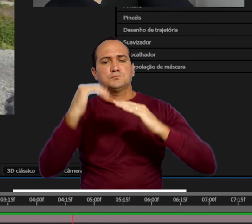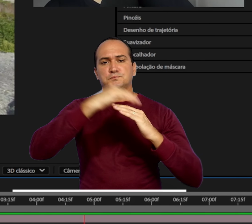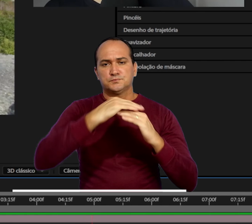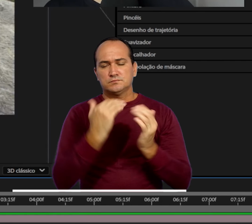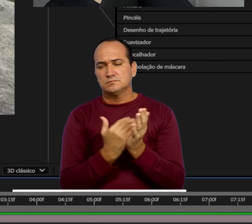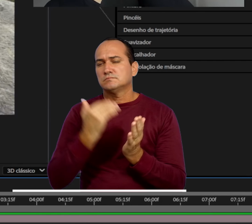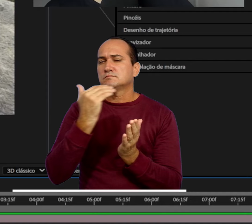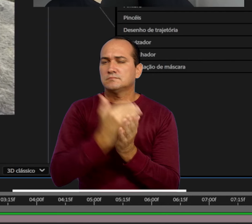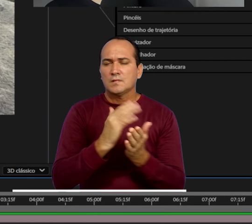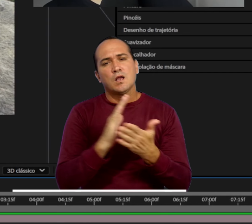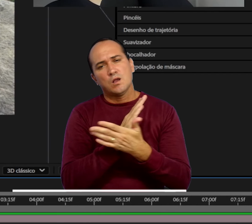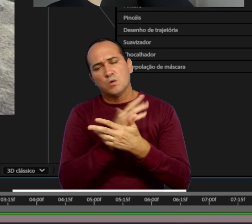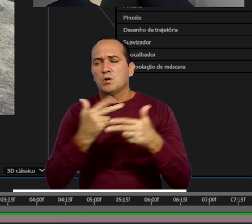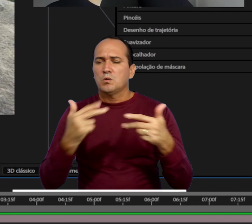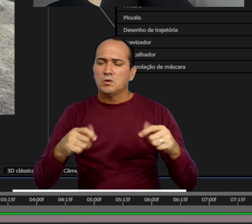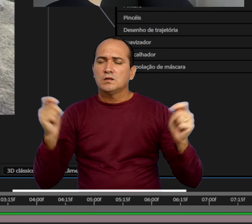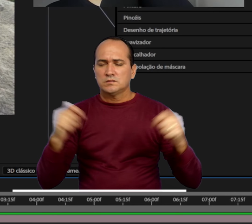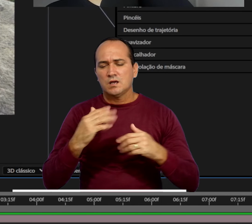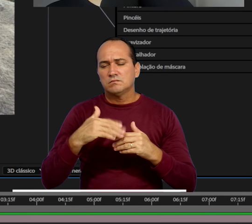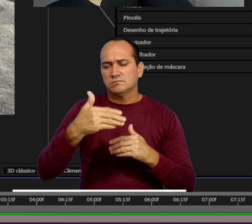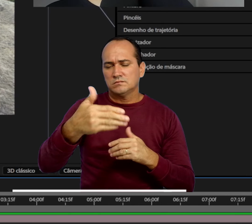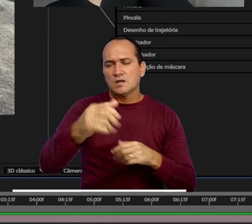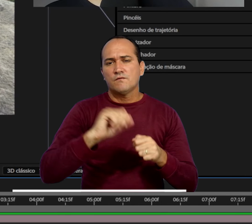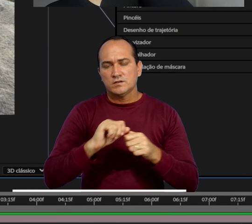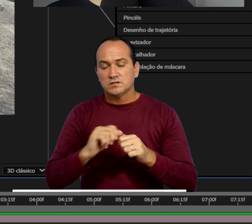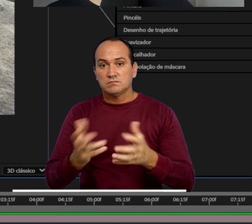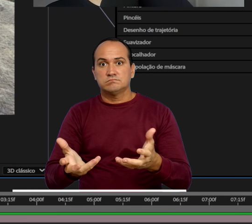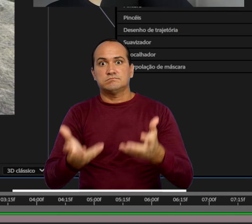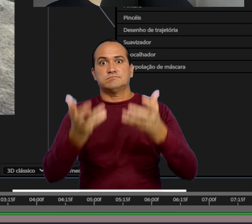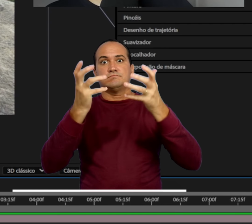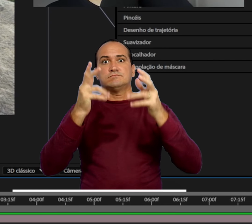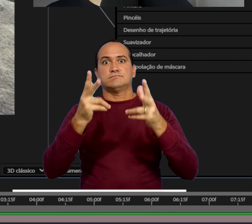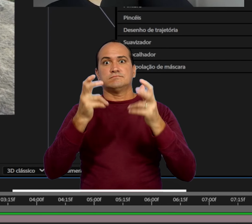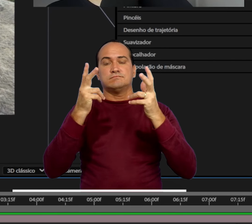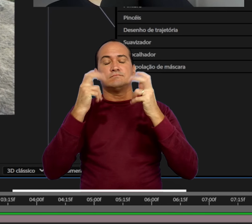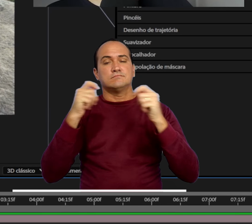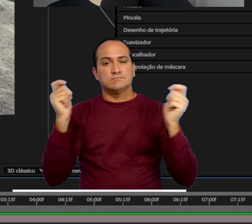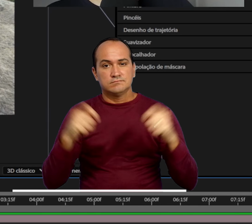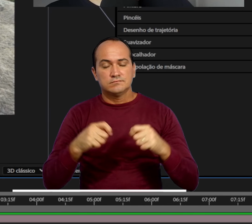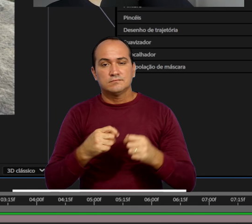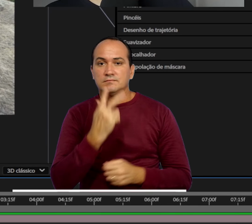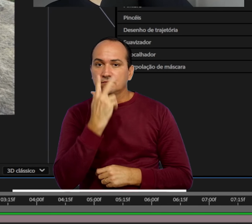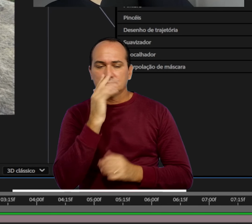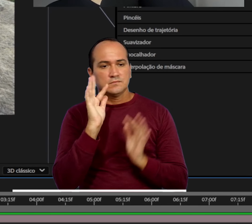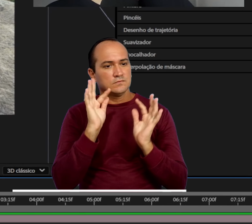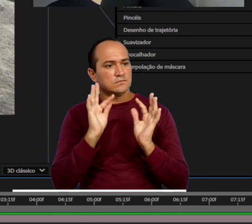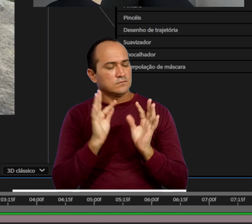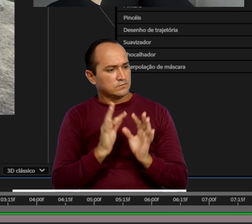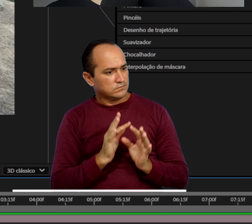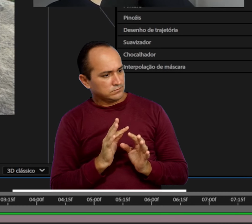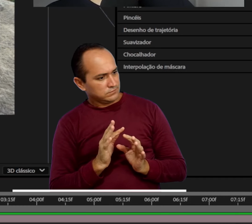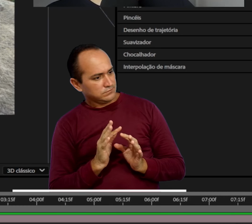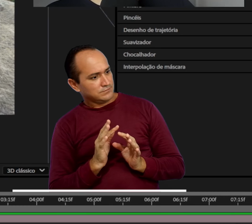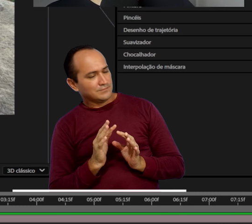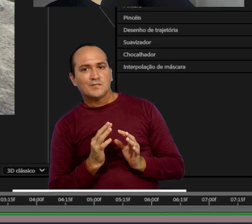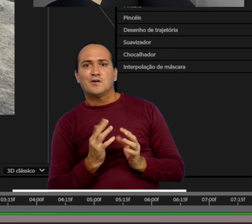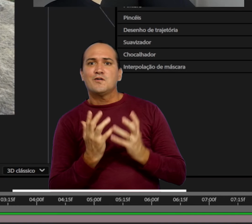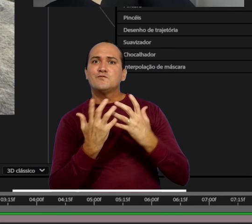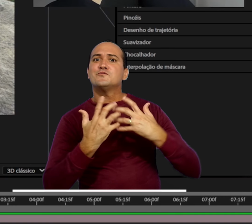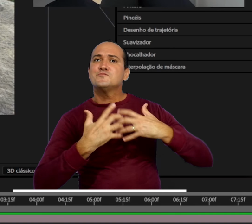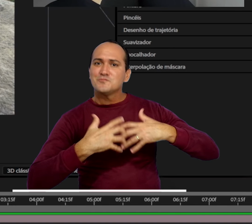aumentada. Vai ter mais algumas coisas que eu vou poder fazer mais à frente, que vai aumentar ainda mais a nossa percepção de que isso está funcionando desse